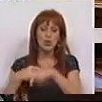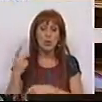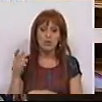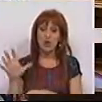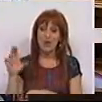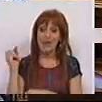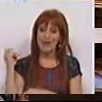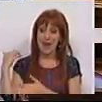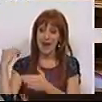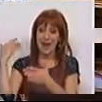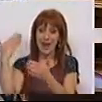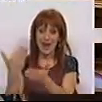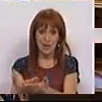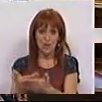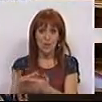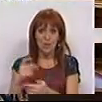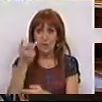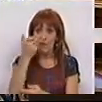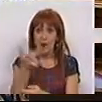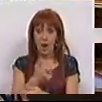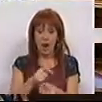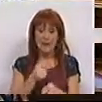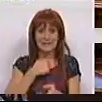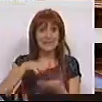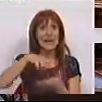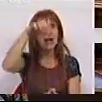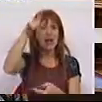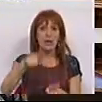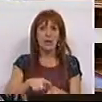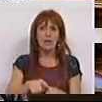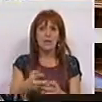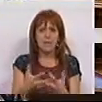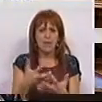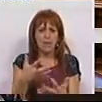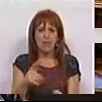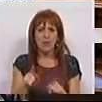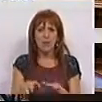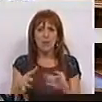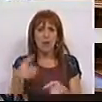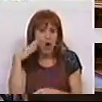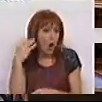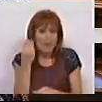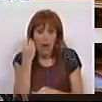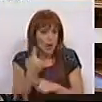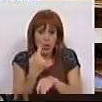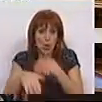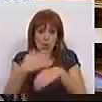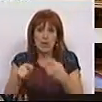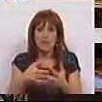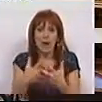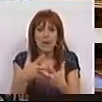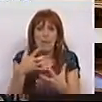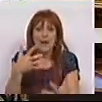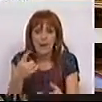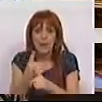ao longo dos últimos 10 anos, a degradação daquele edifício foi-se acentuando pela ordem natural das coisas e foi-se